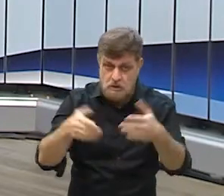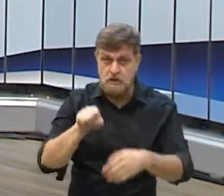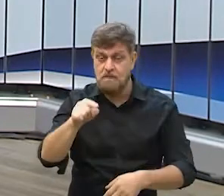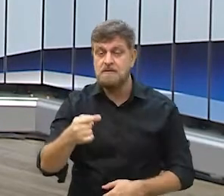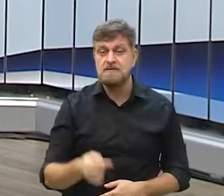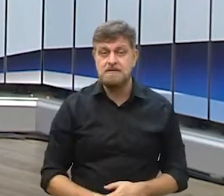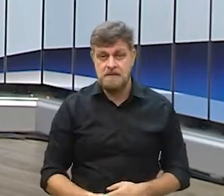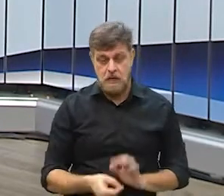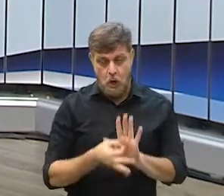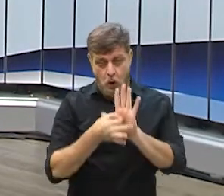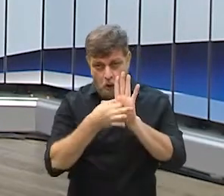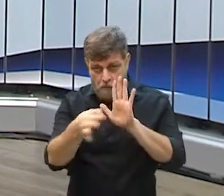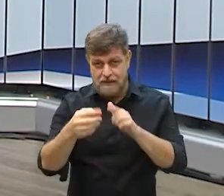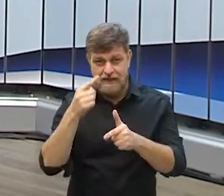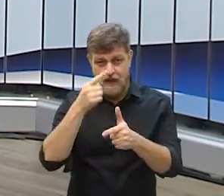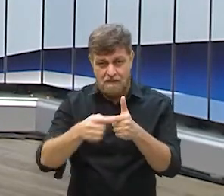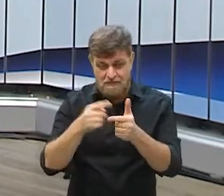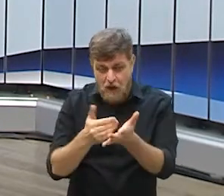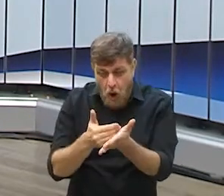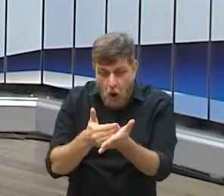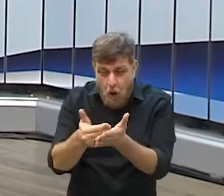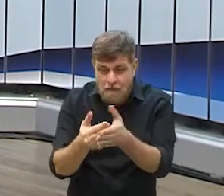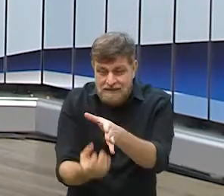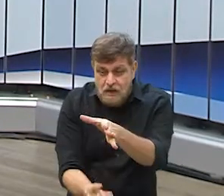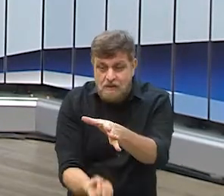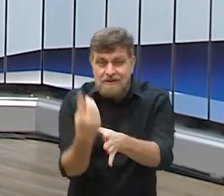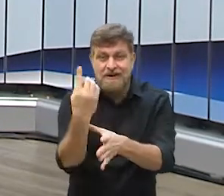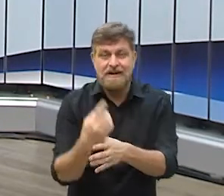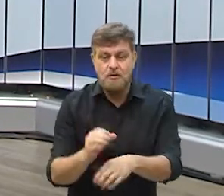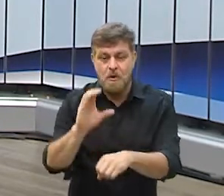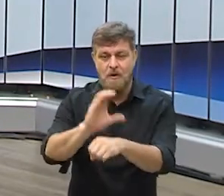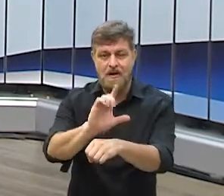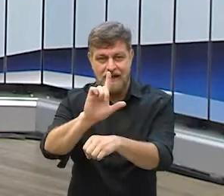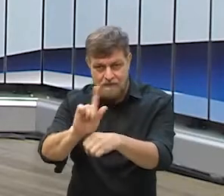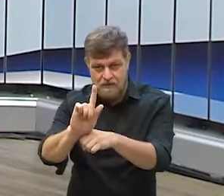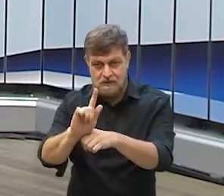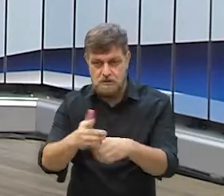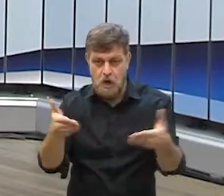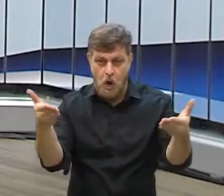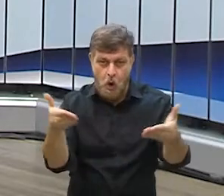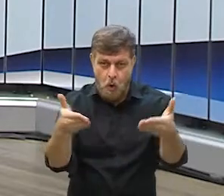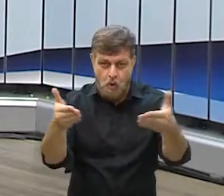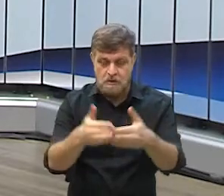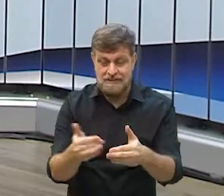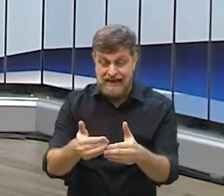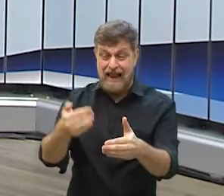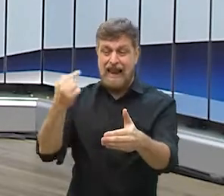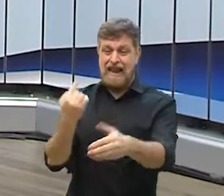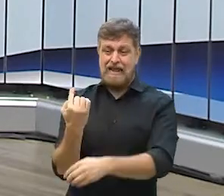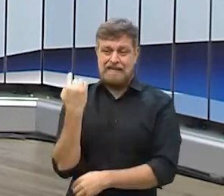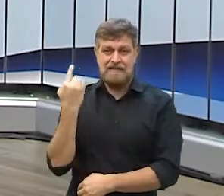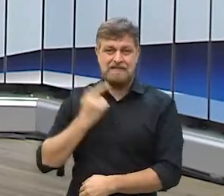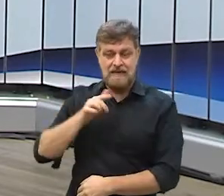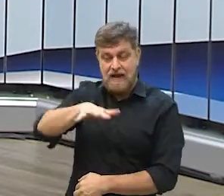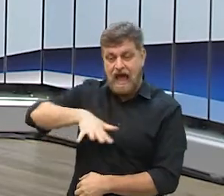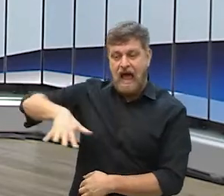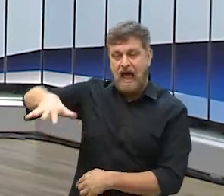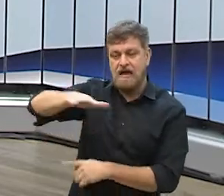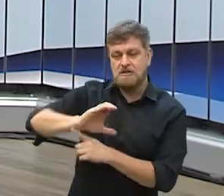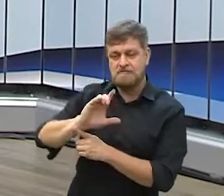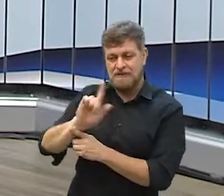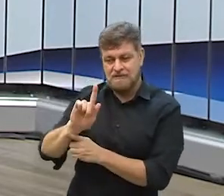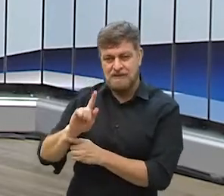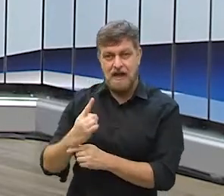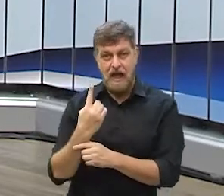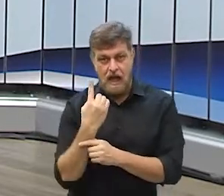este problema começando logo no início, no desenvolvimento do que hoje é distrito, mas que na época era só a região? Você acha que ali